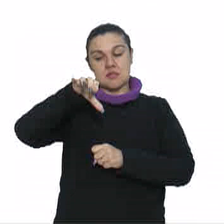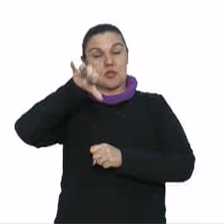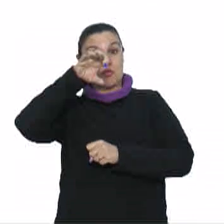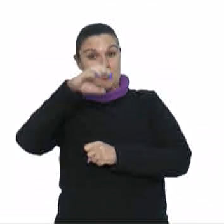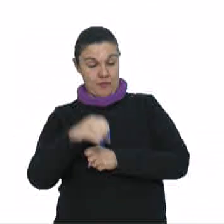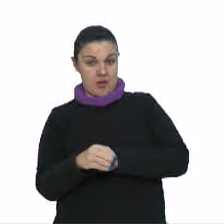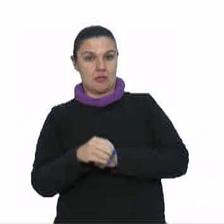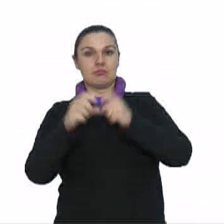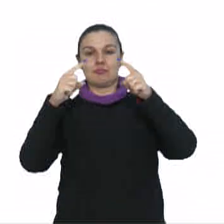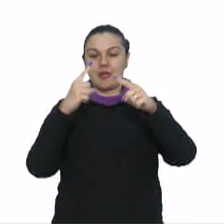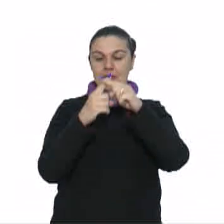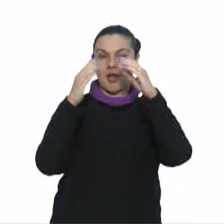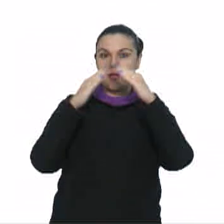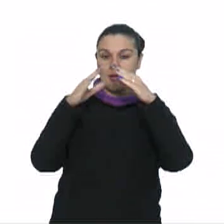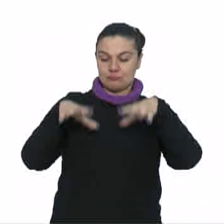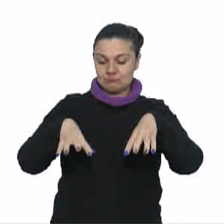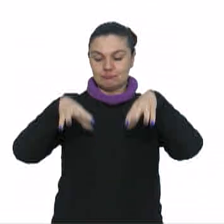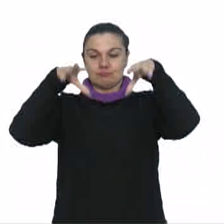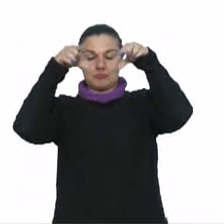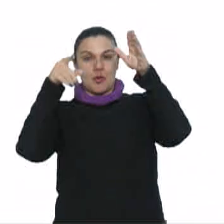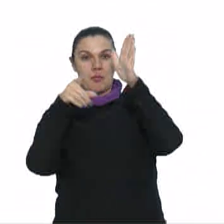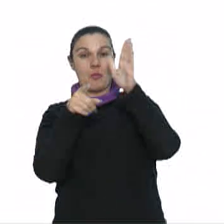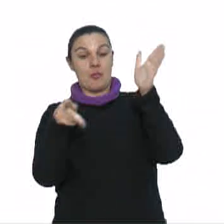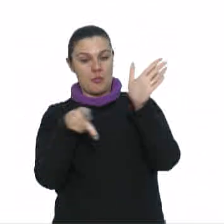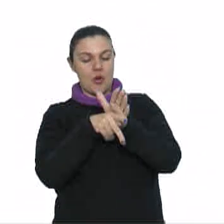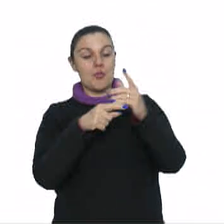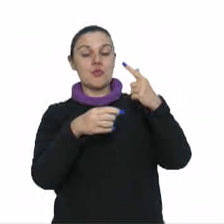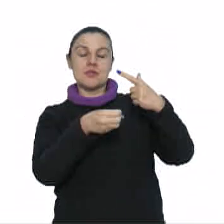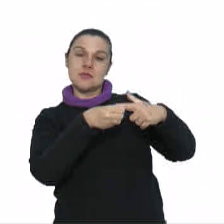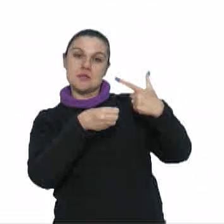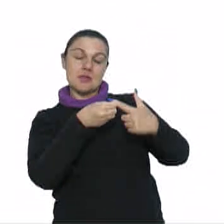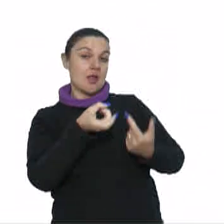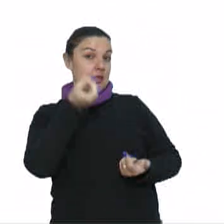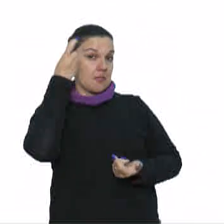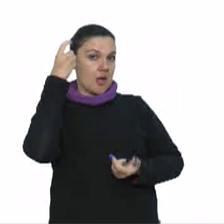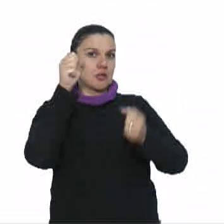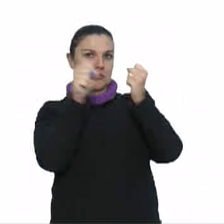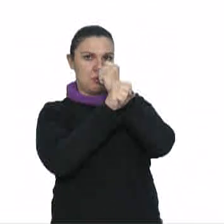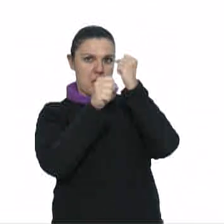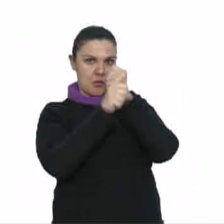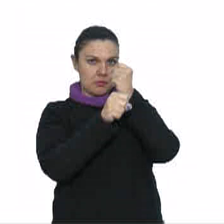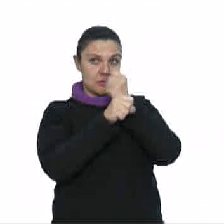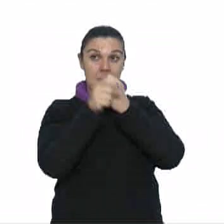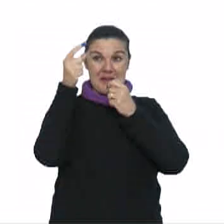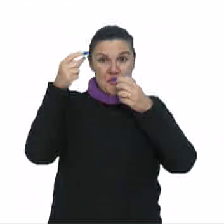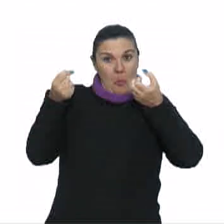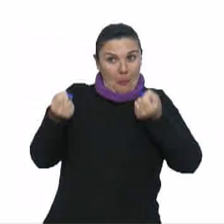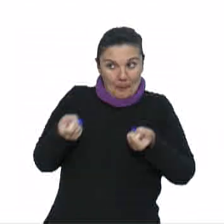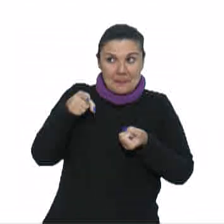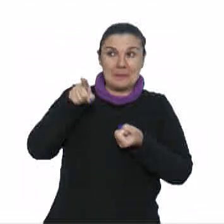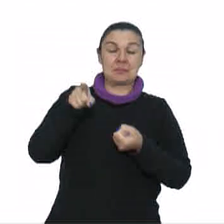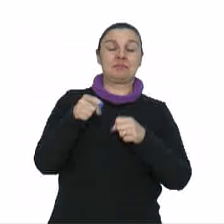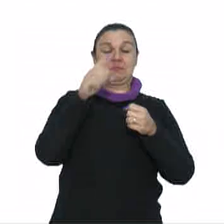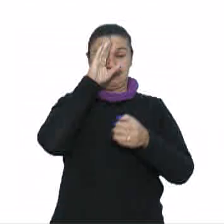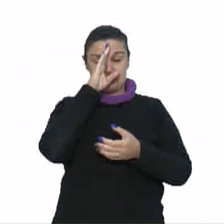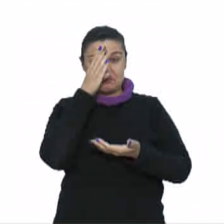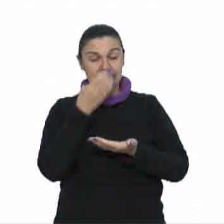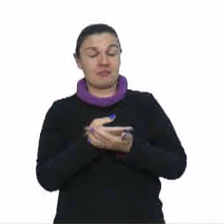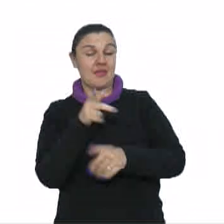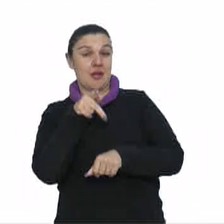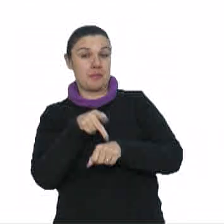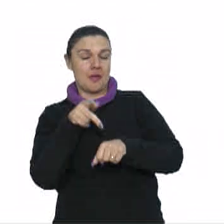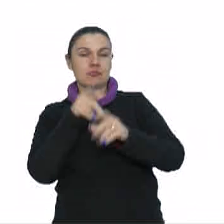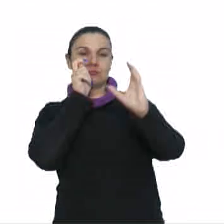do México, quando a igreja passava por reparos. Ela é uma escultura em pedra, imagine o peso disso, e acredita-se que ela